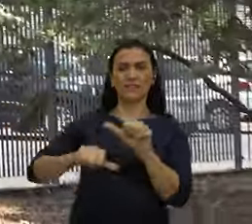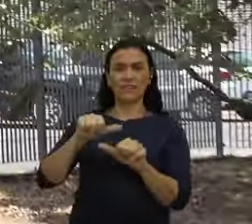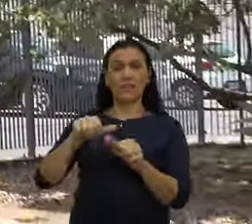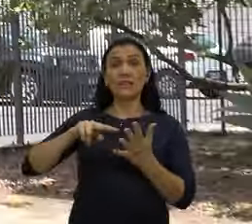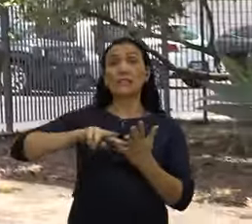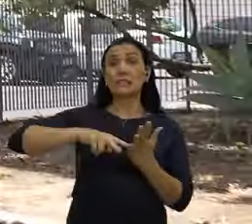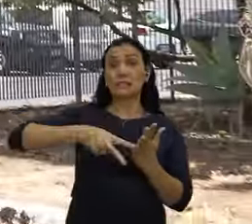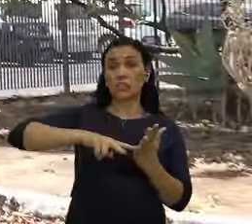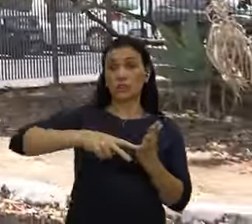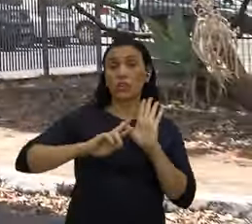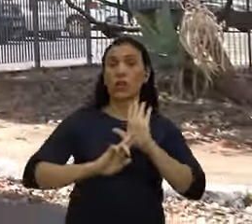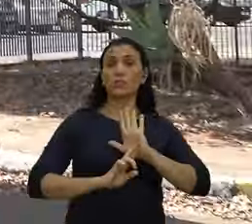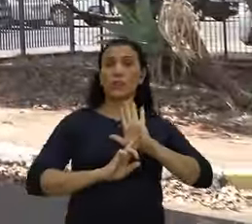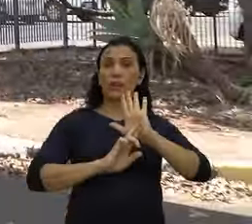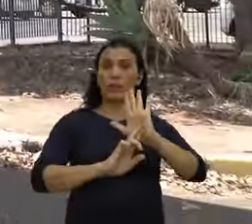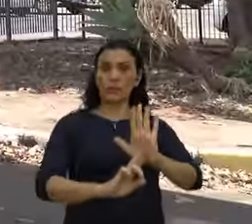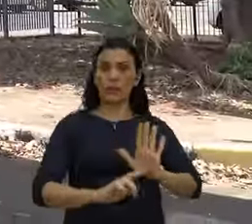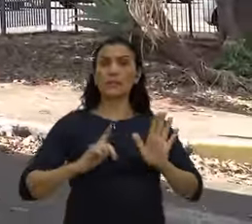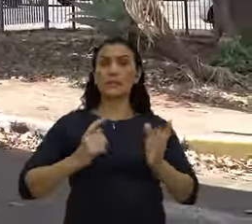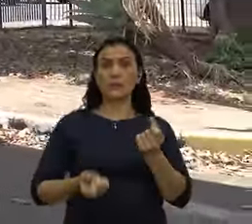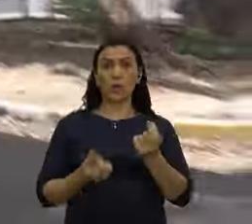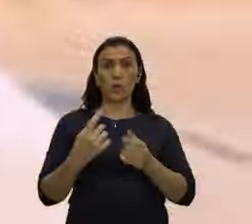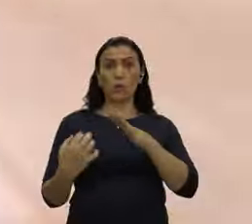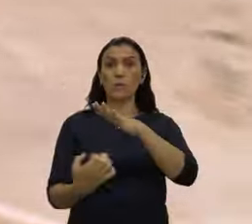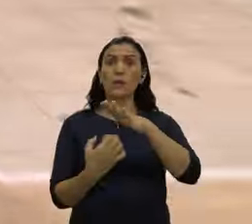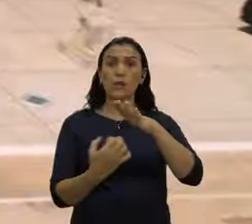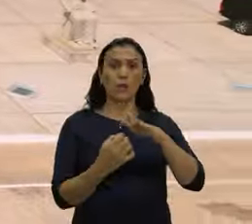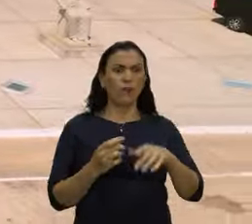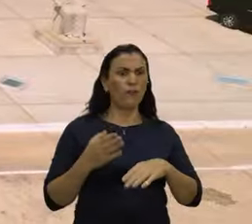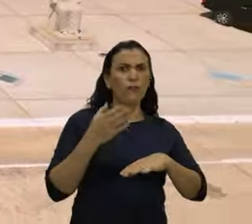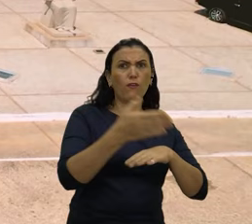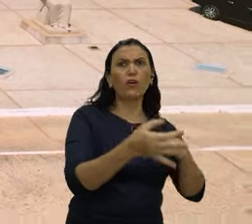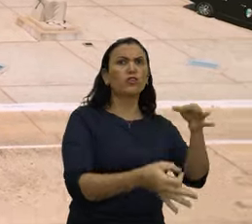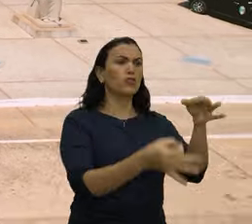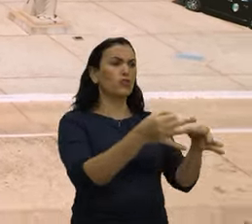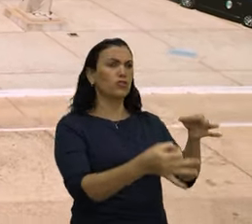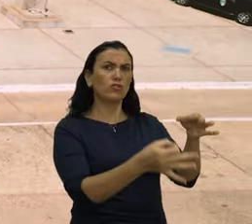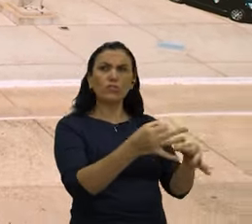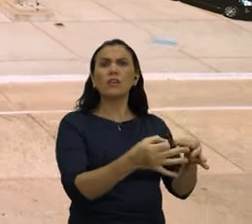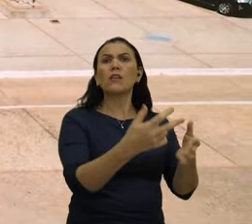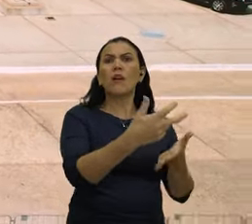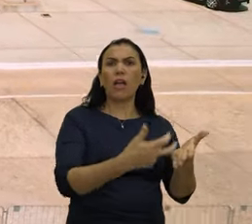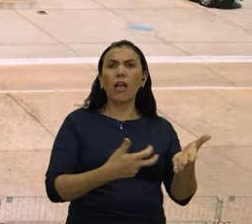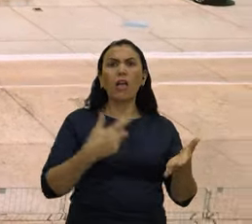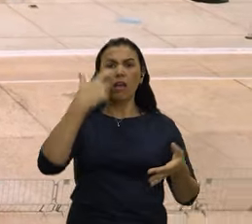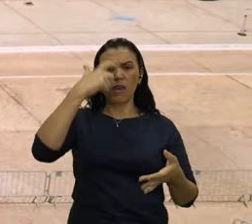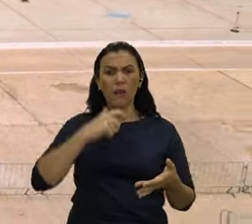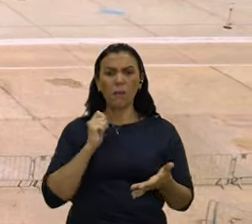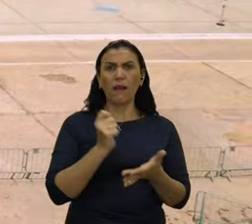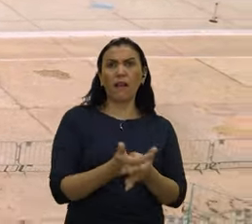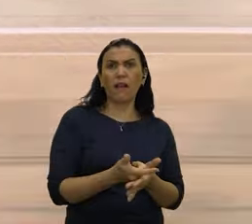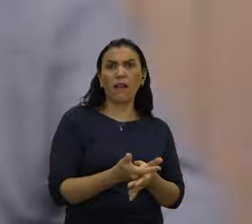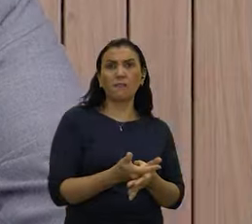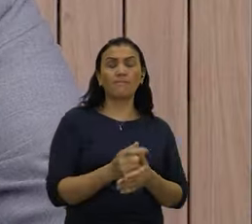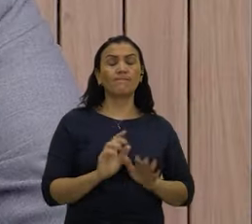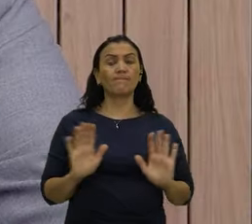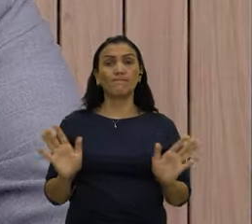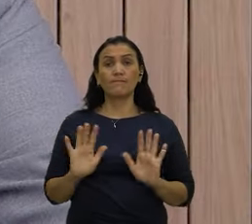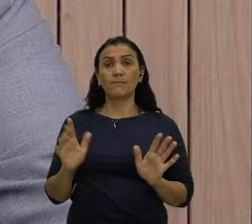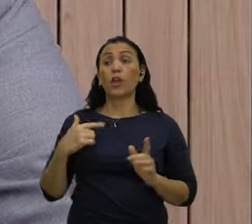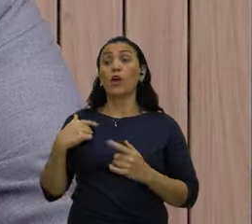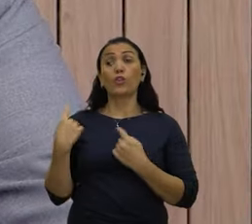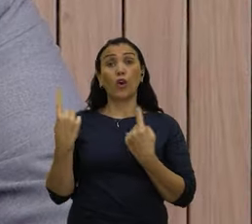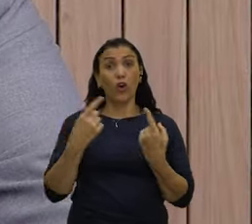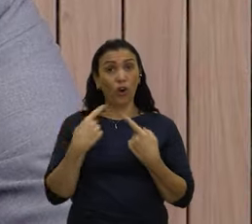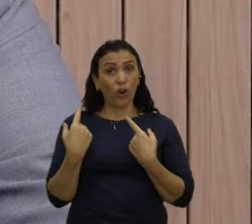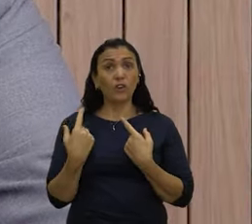um sindicato que representa algumas dessas empresas foi à justiça pedindo que essa tarifa fosse paga pelos passageiros. Com base nisso,